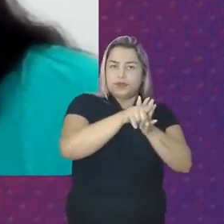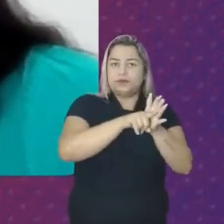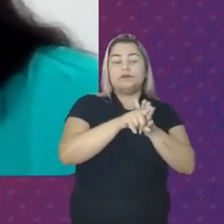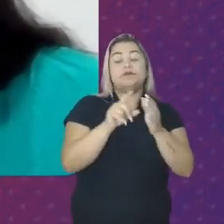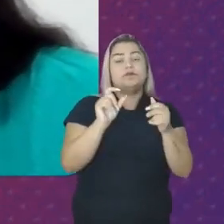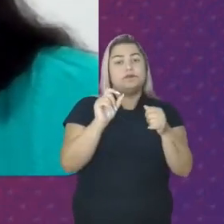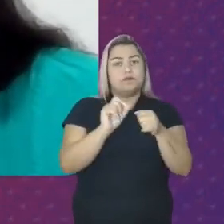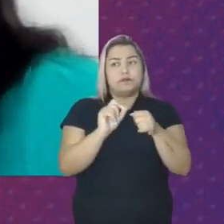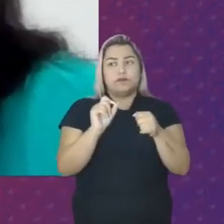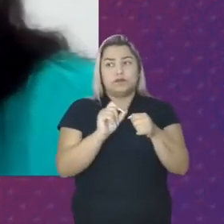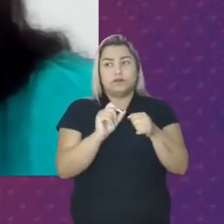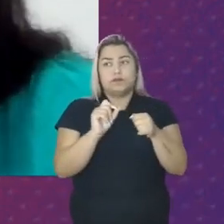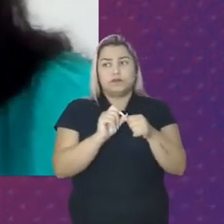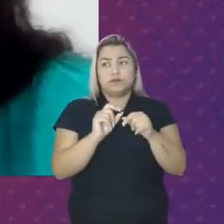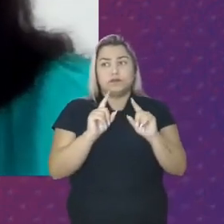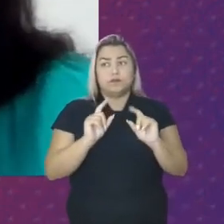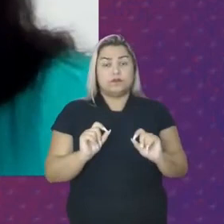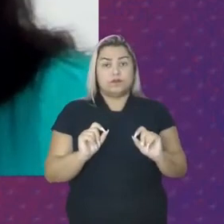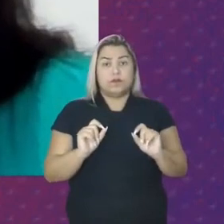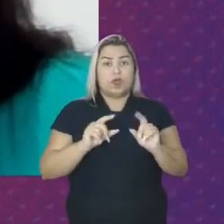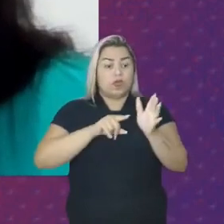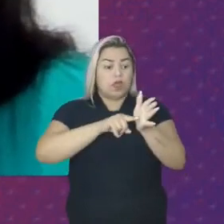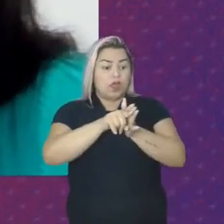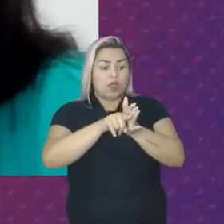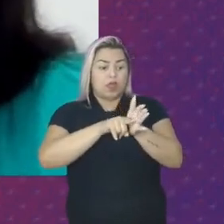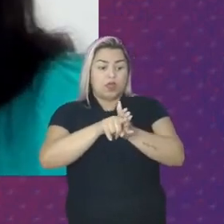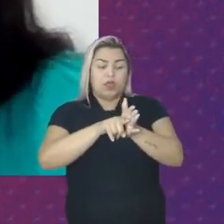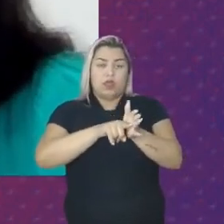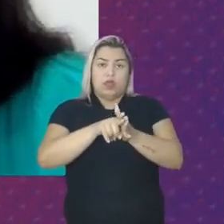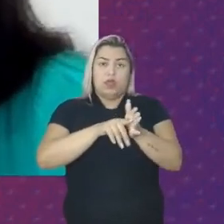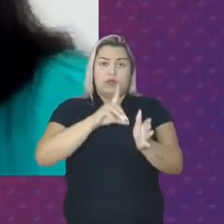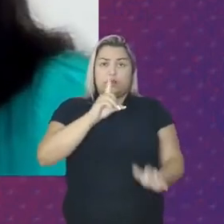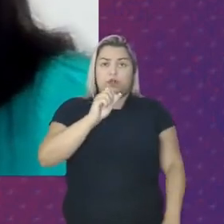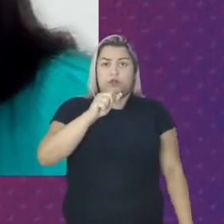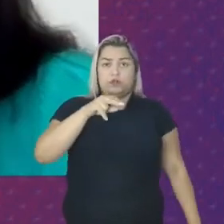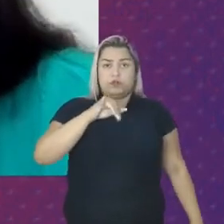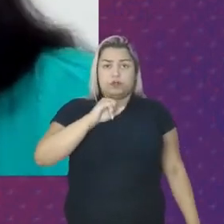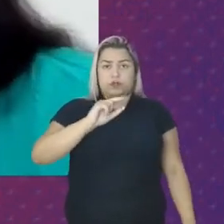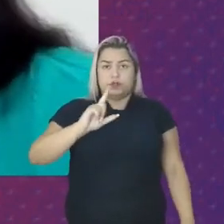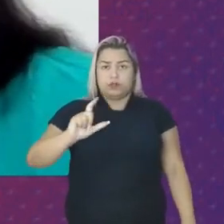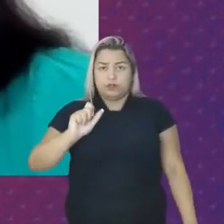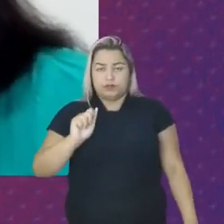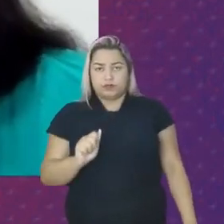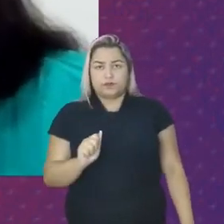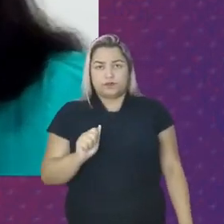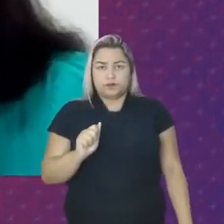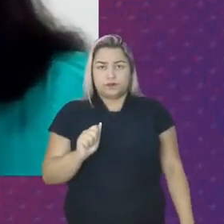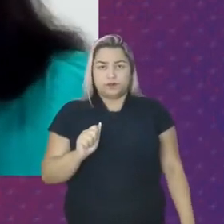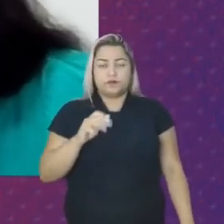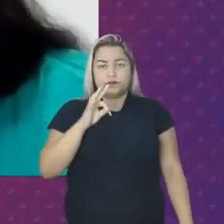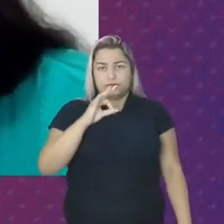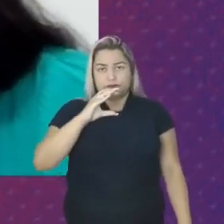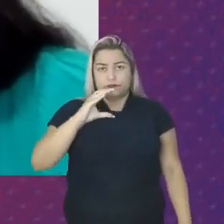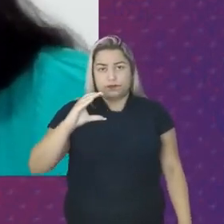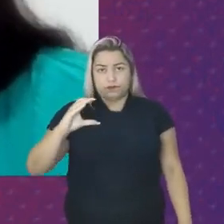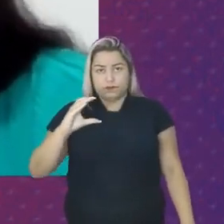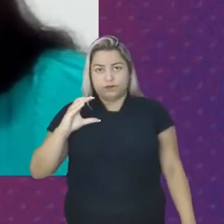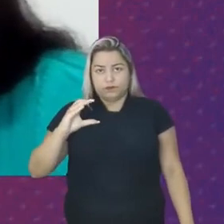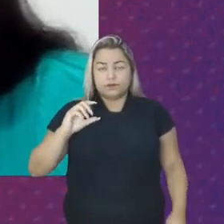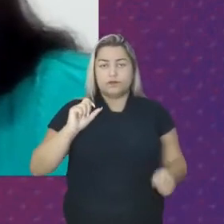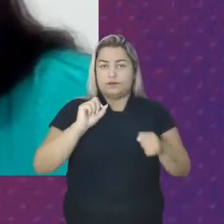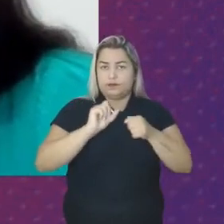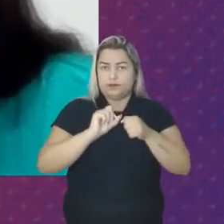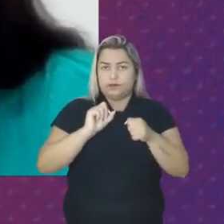feitas, eu estou me baseando bastante aqui na pesquisa da Daniela Carneiro Nogueira, um TCC que ela